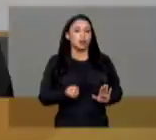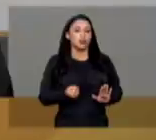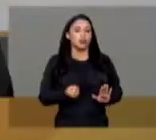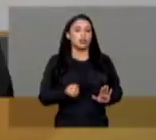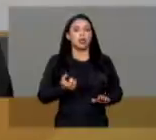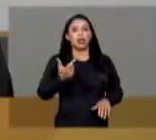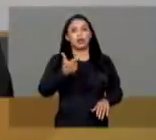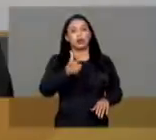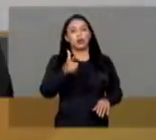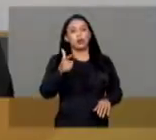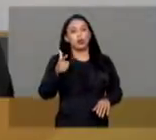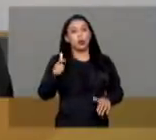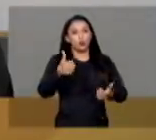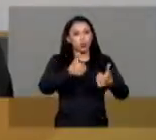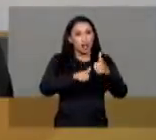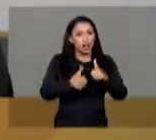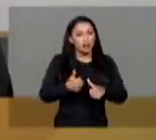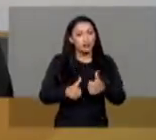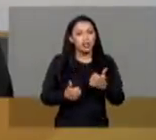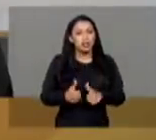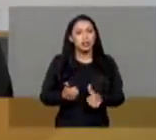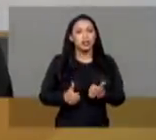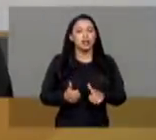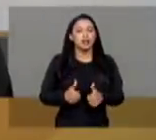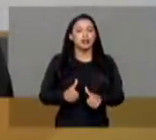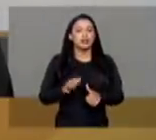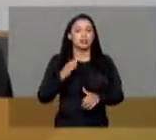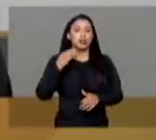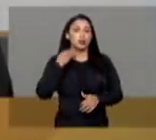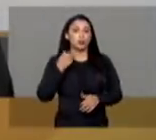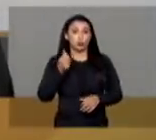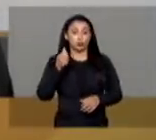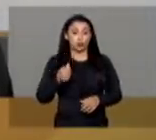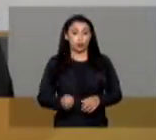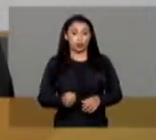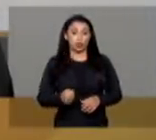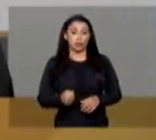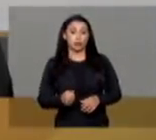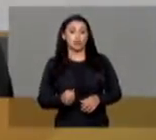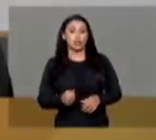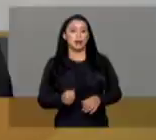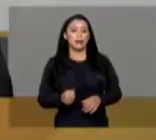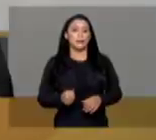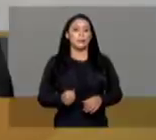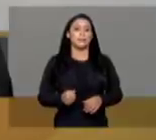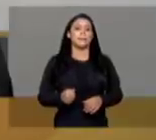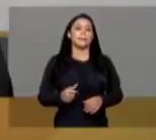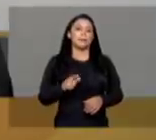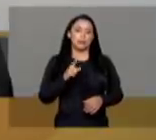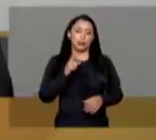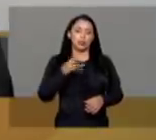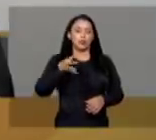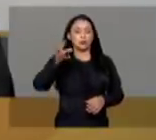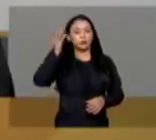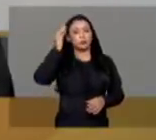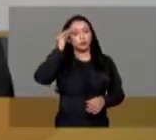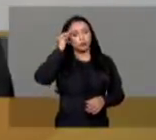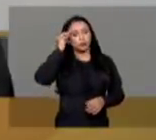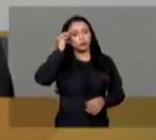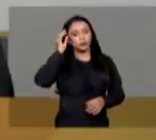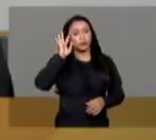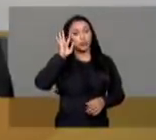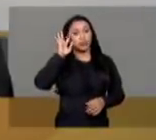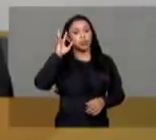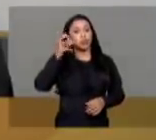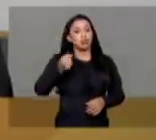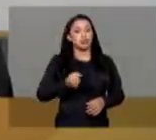de eventual reavaliação pelo próprio juiz que venha a receber, razão pela qual a muito bem fundamentada